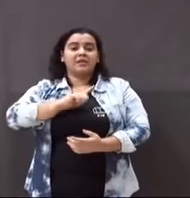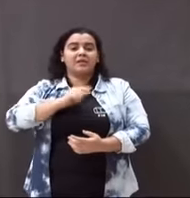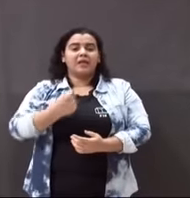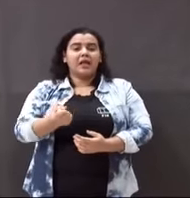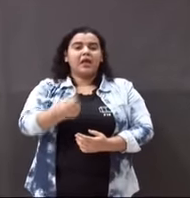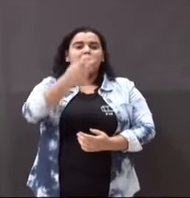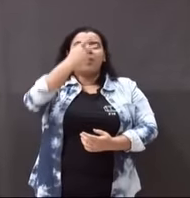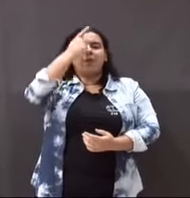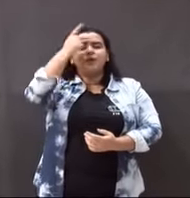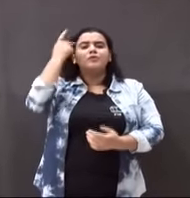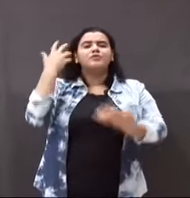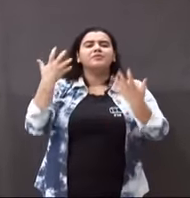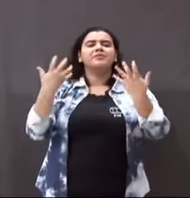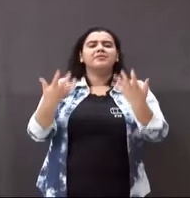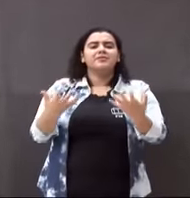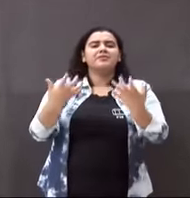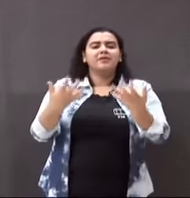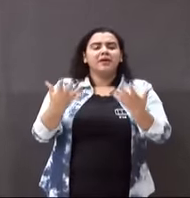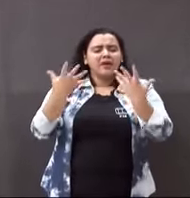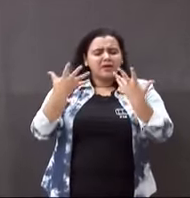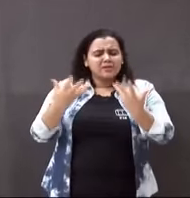Cleiton, será que tem? Tem.